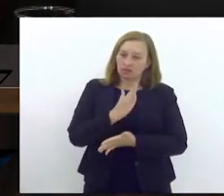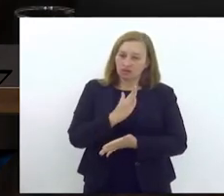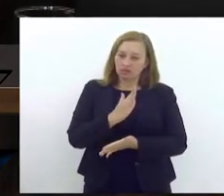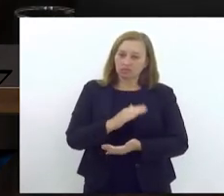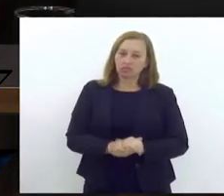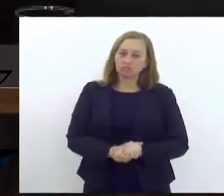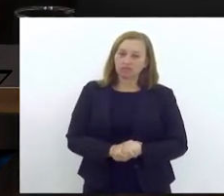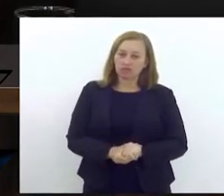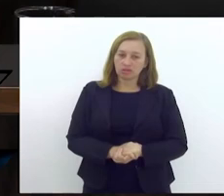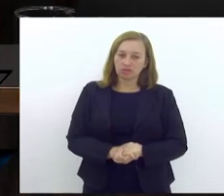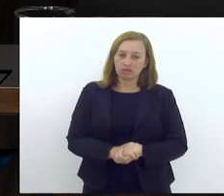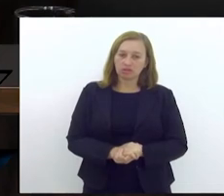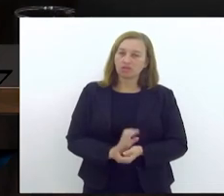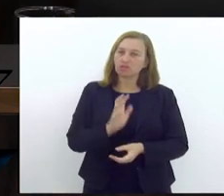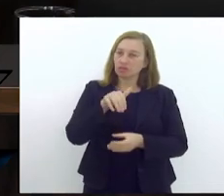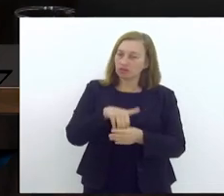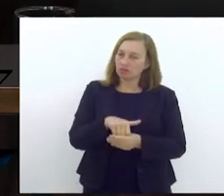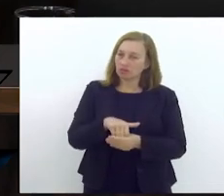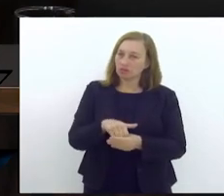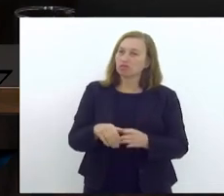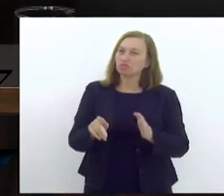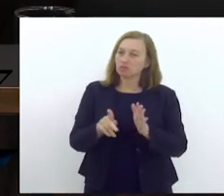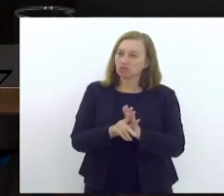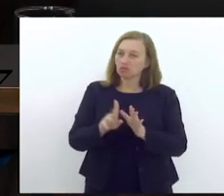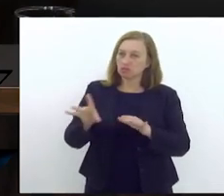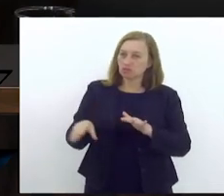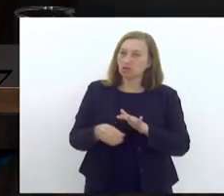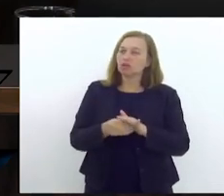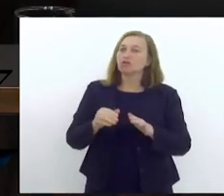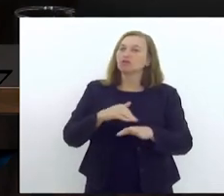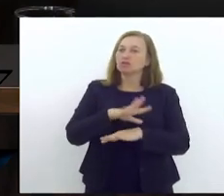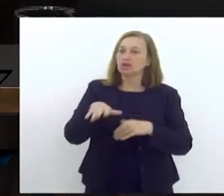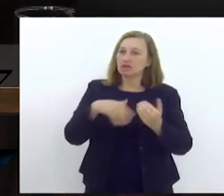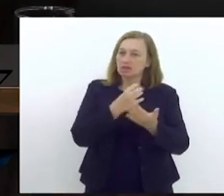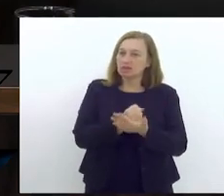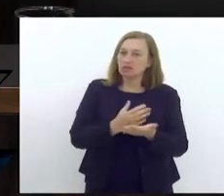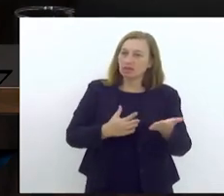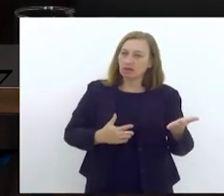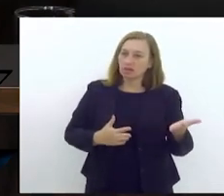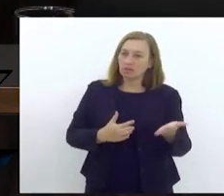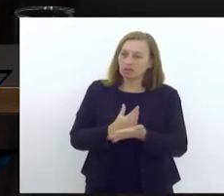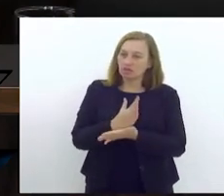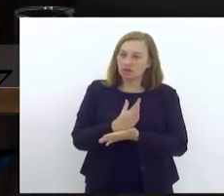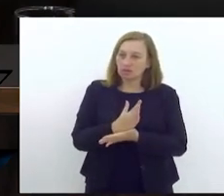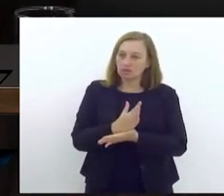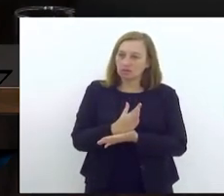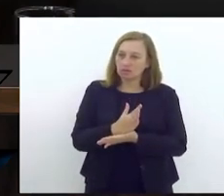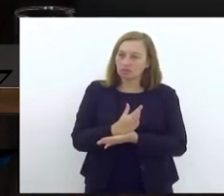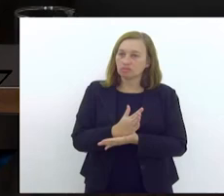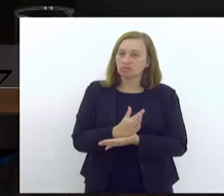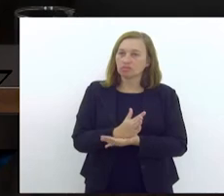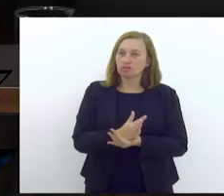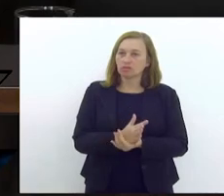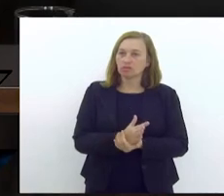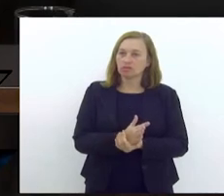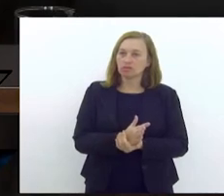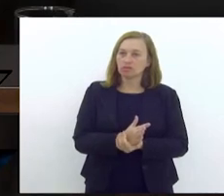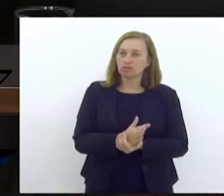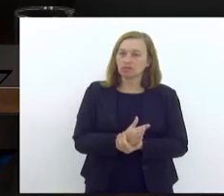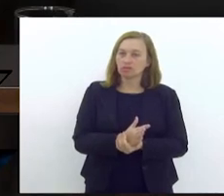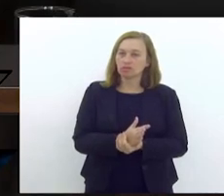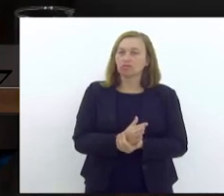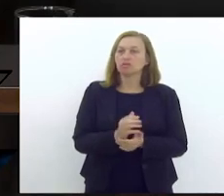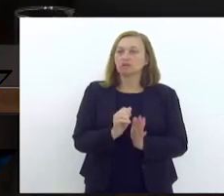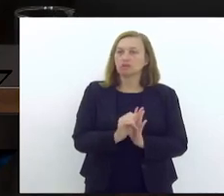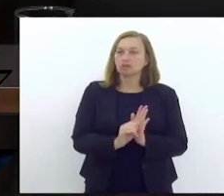aprovado em votação projeto a ser emendado senhor que a prova mas como estão aprovado vai para redação